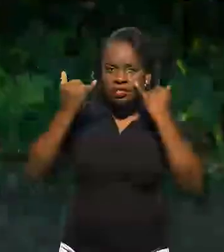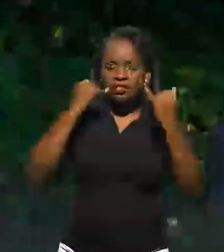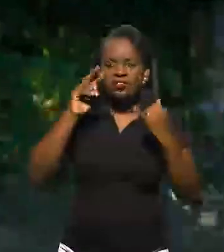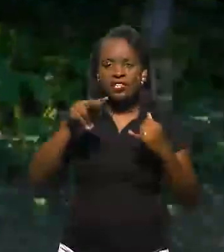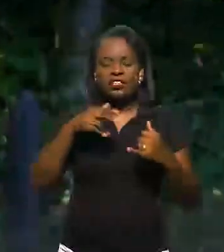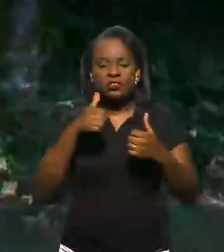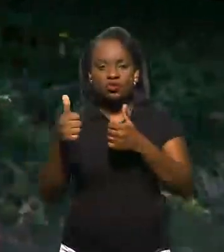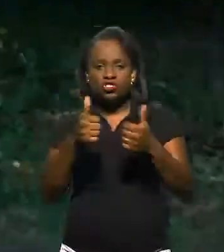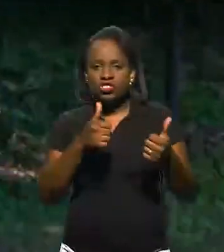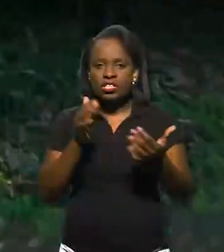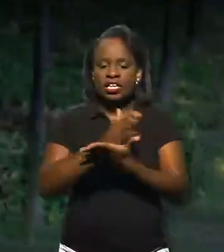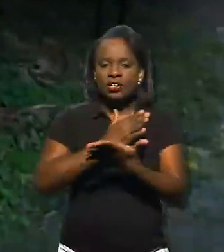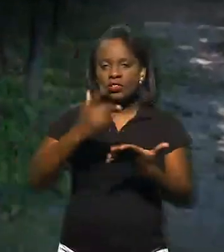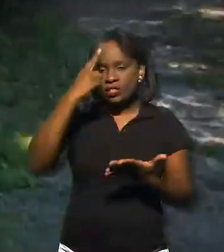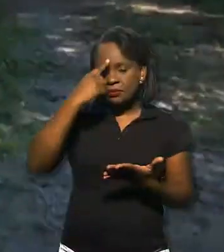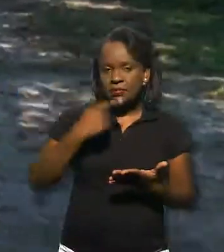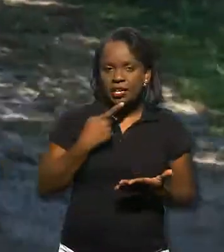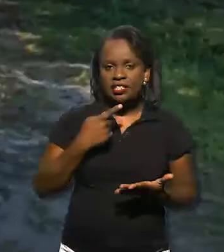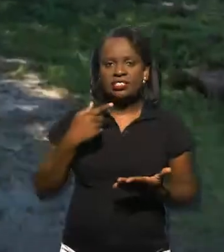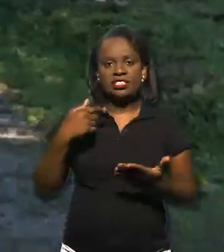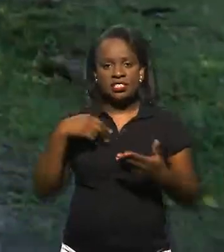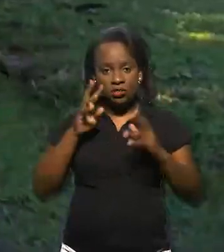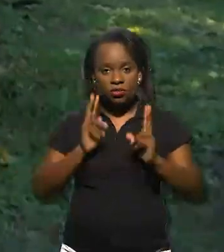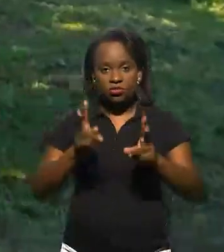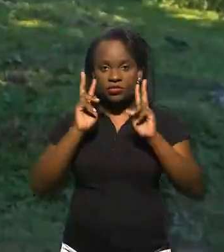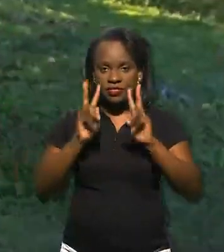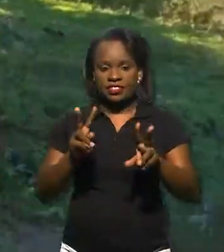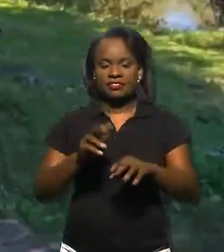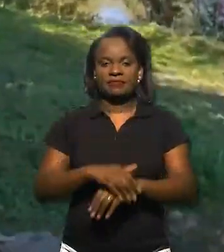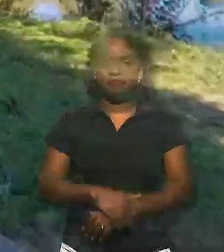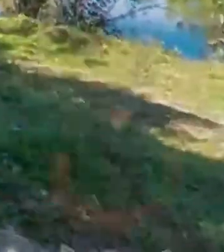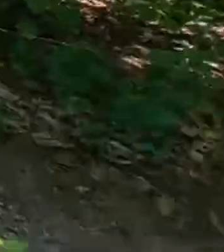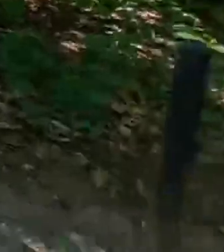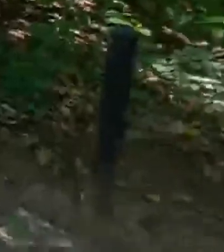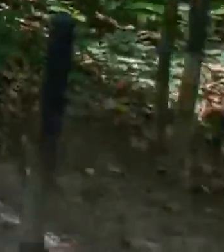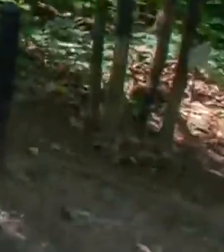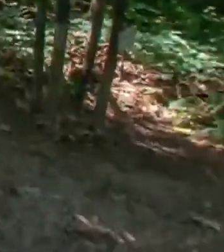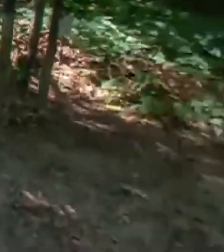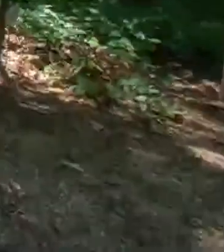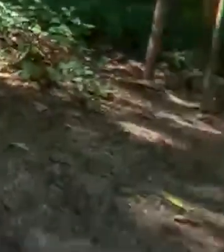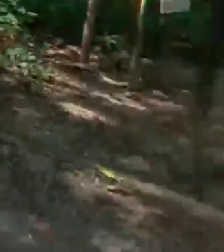aqui. Você vai curtindo algumas imagens, não deixe de assistir.